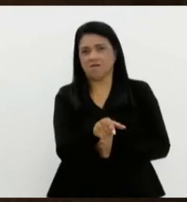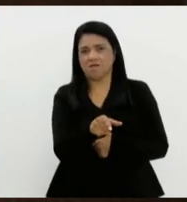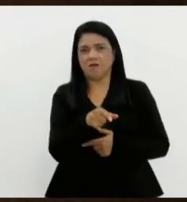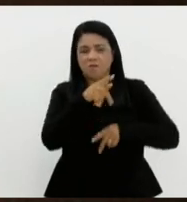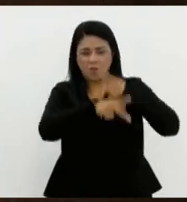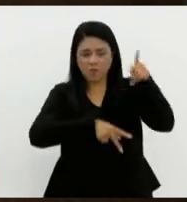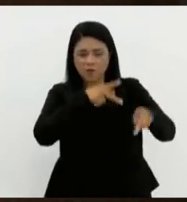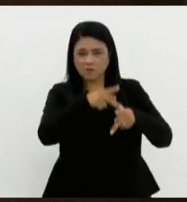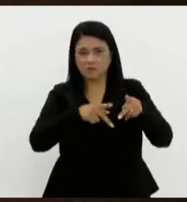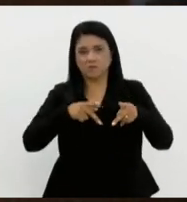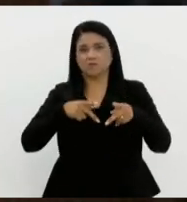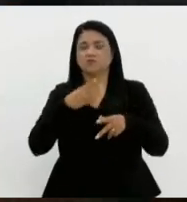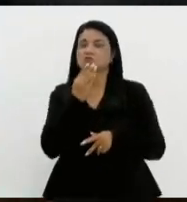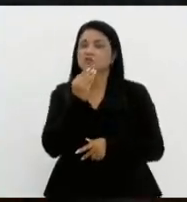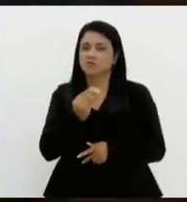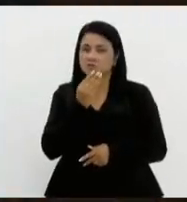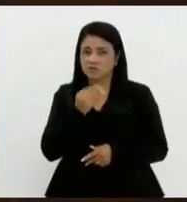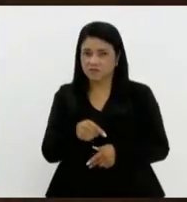A Bíblia é clara.